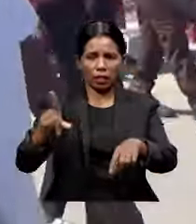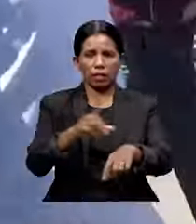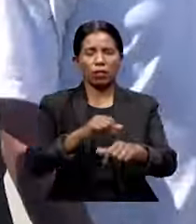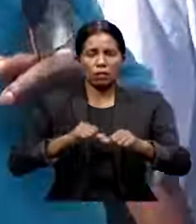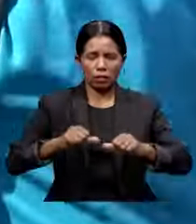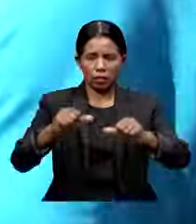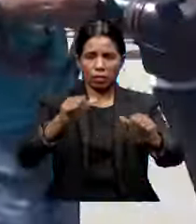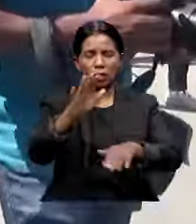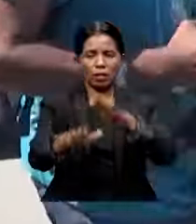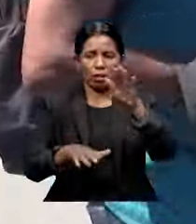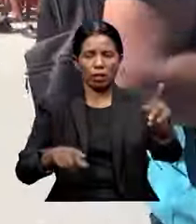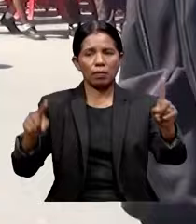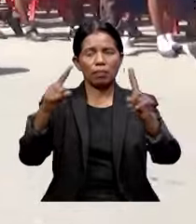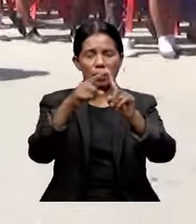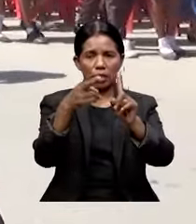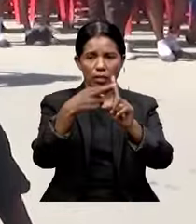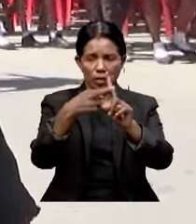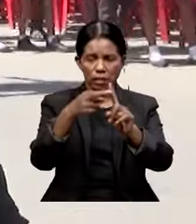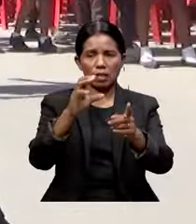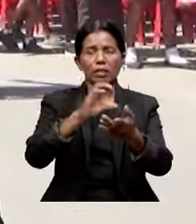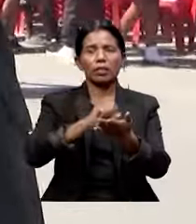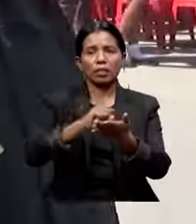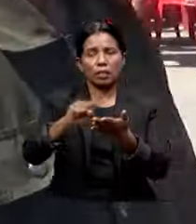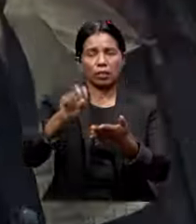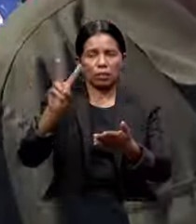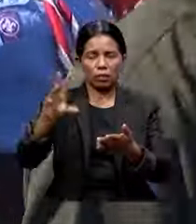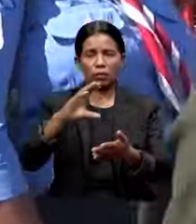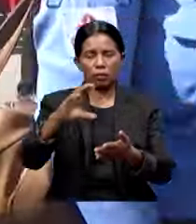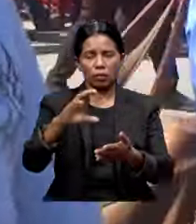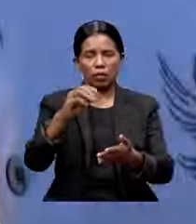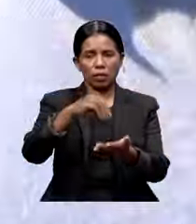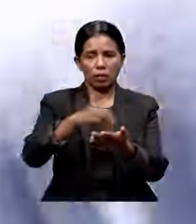continua a processão para cemitério Santa Cruz, sobre tal Efunan. Abraão Amaral, GMN.